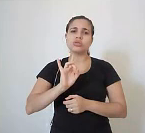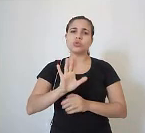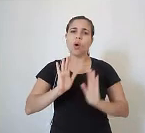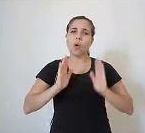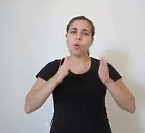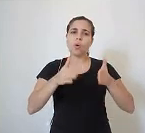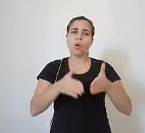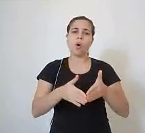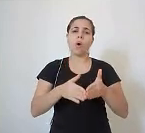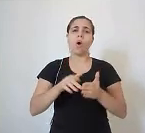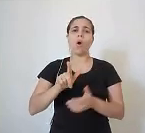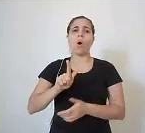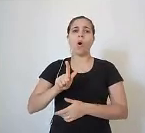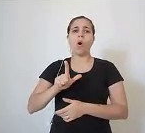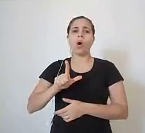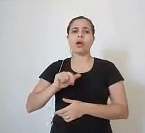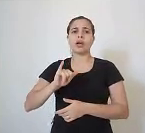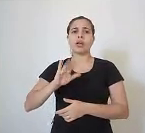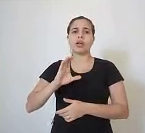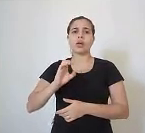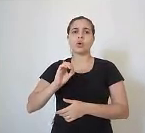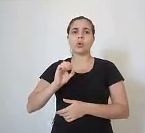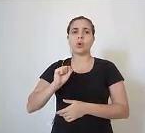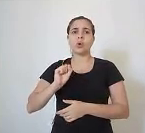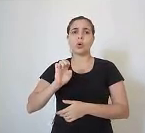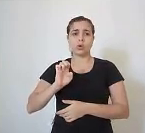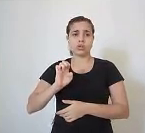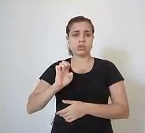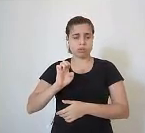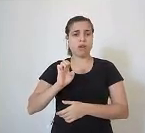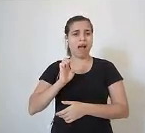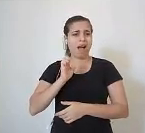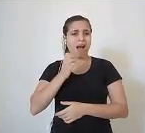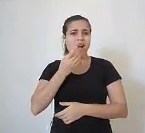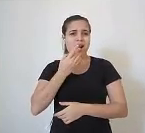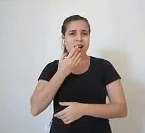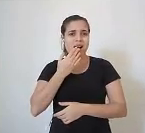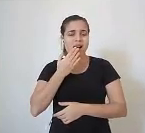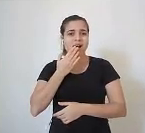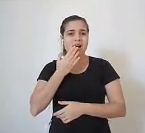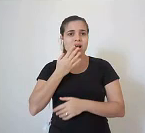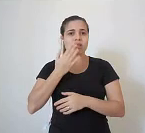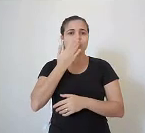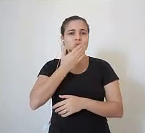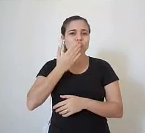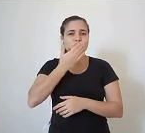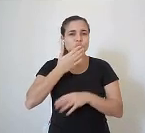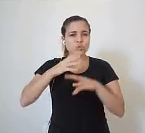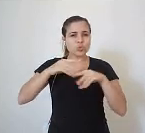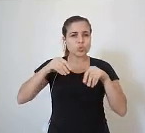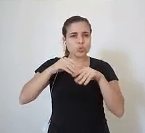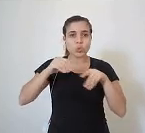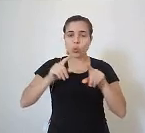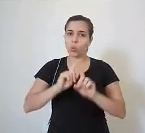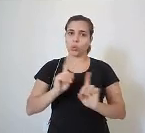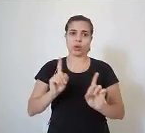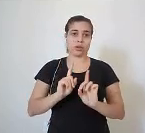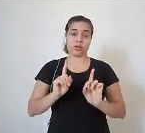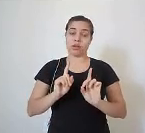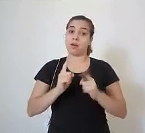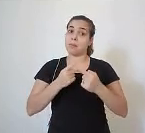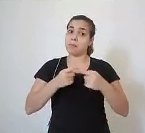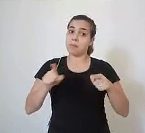autotróficos, né? É claro que não vai ser só a glicose, né? Esse açúcar que vai ser passado ao longo